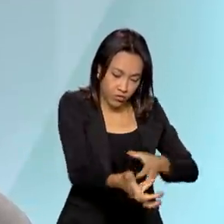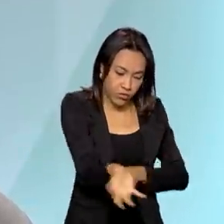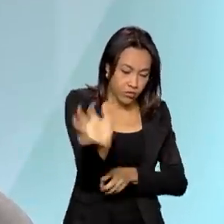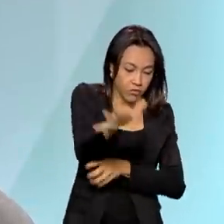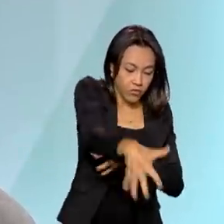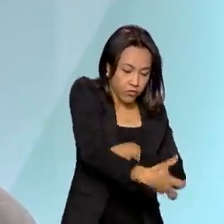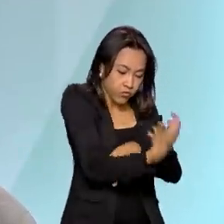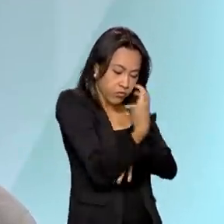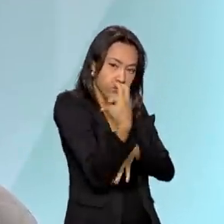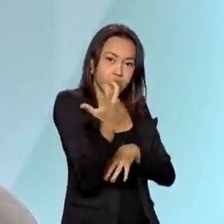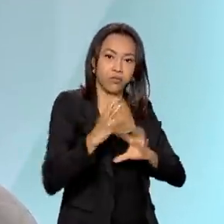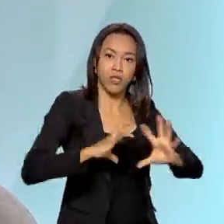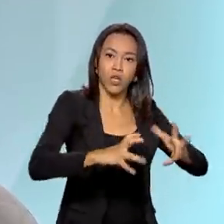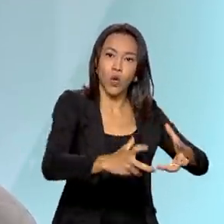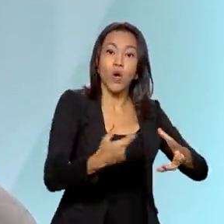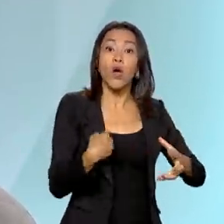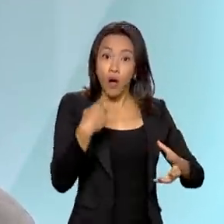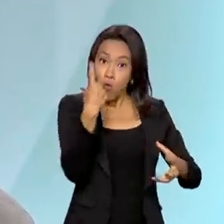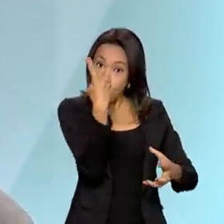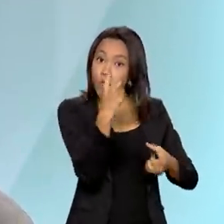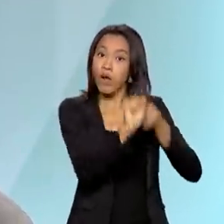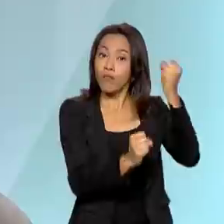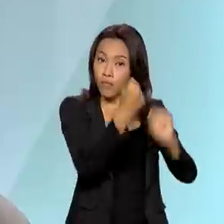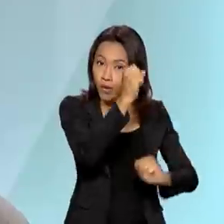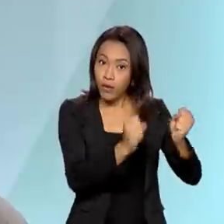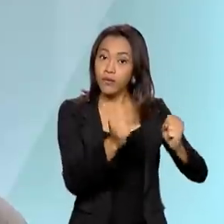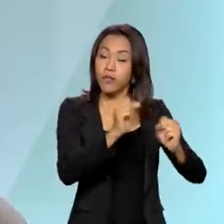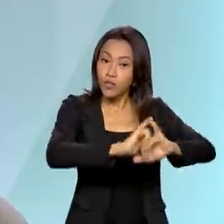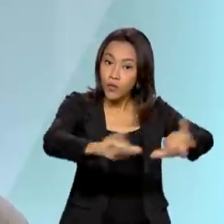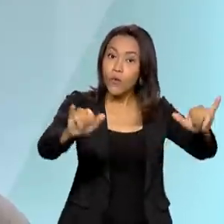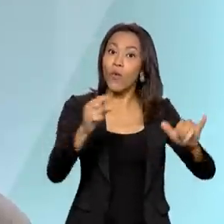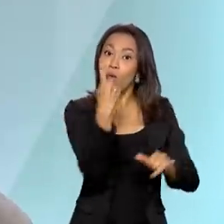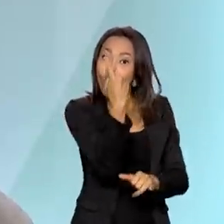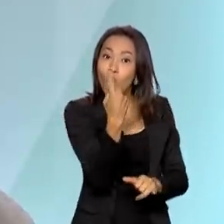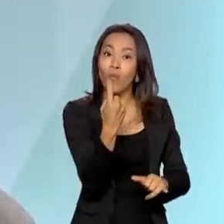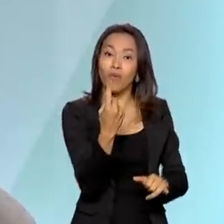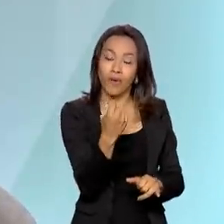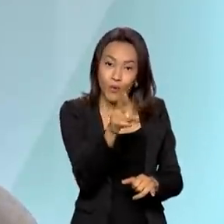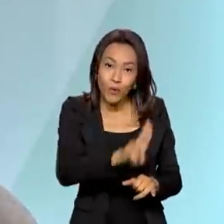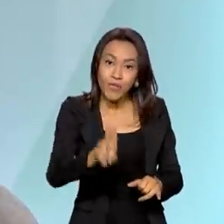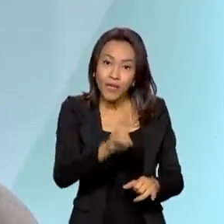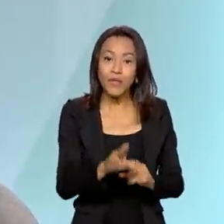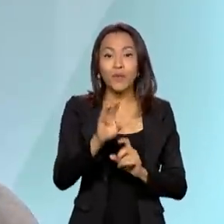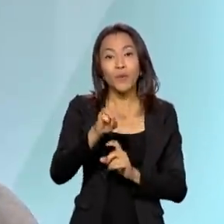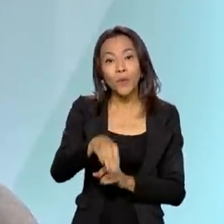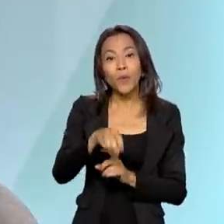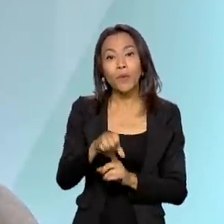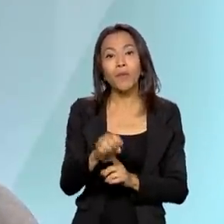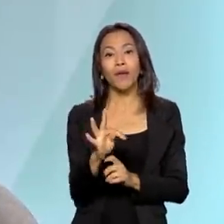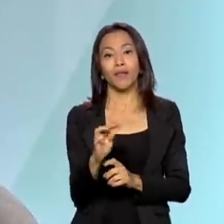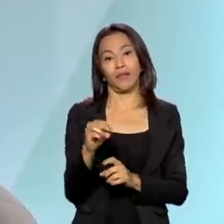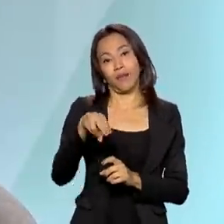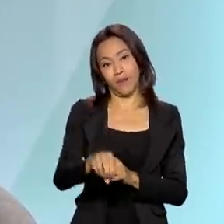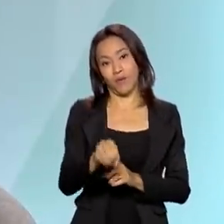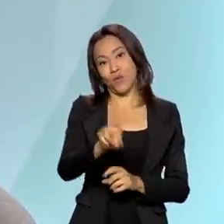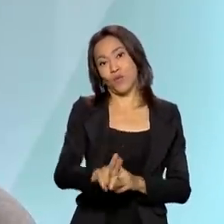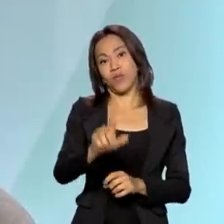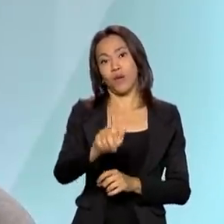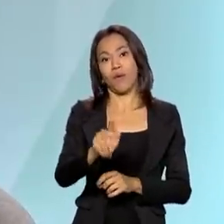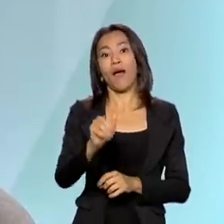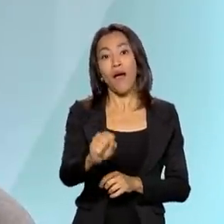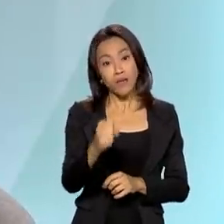biometano. Uma empresa lançou aqui no Brasil um trator exclusivo a biometano. Você pode usar o gás, o gás gerado na própria